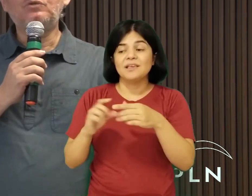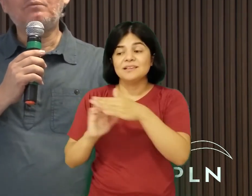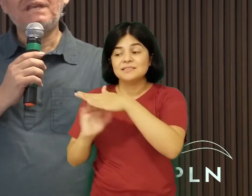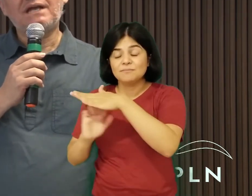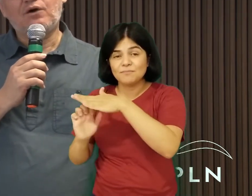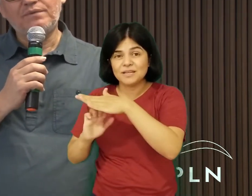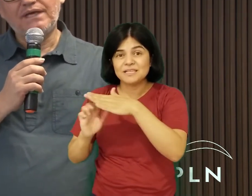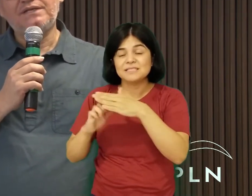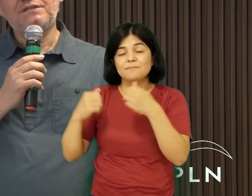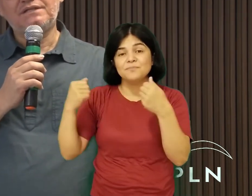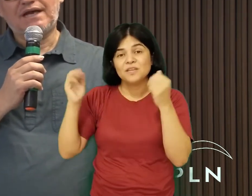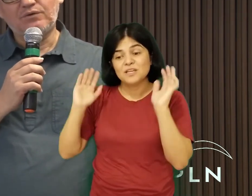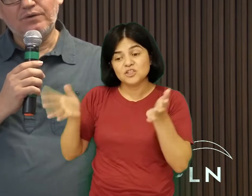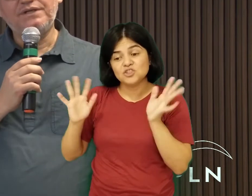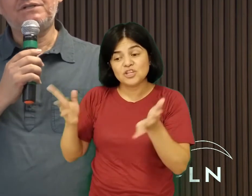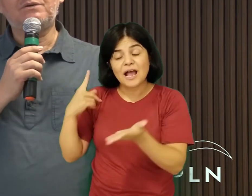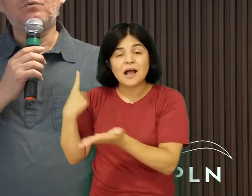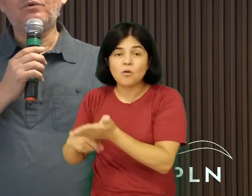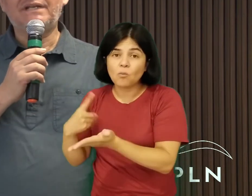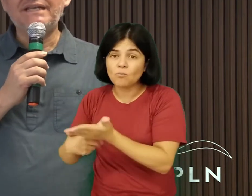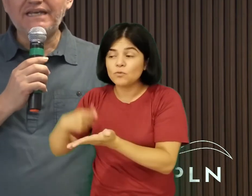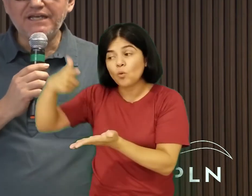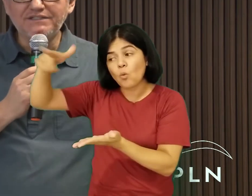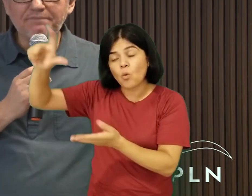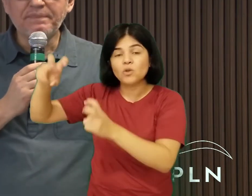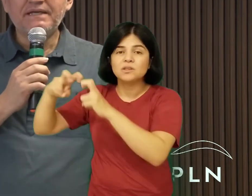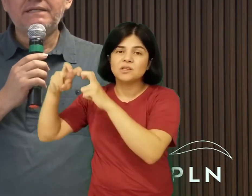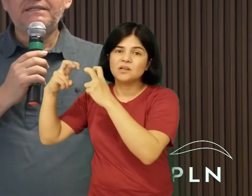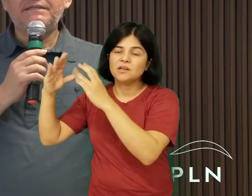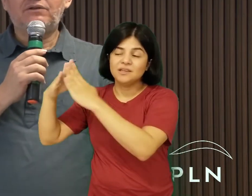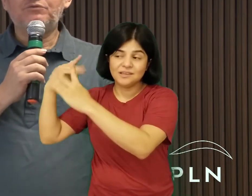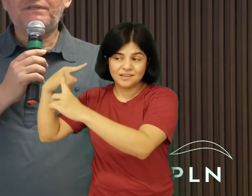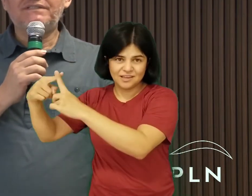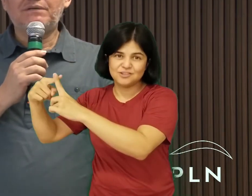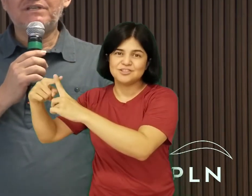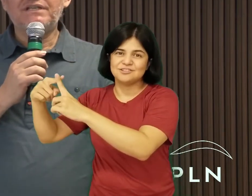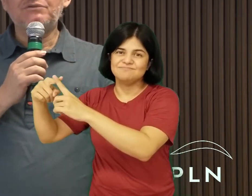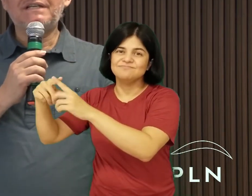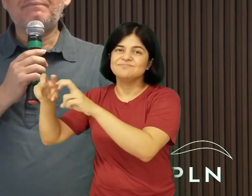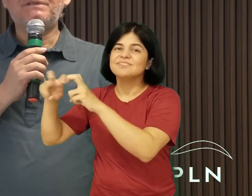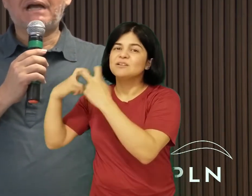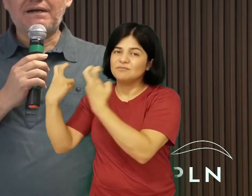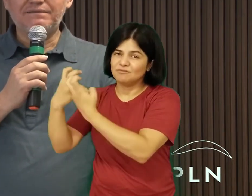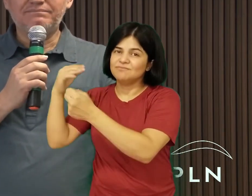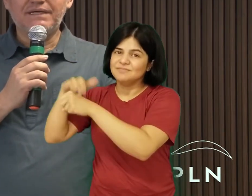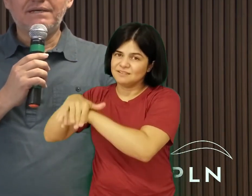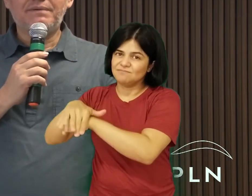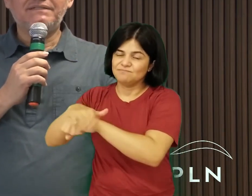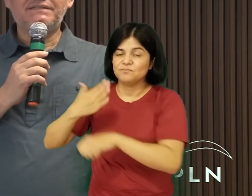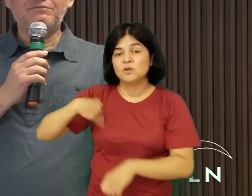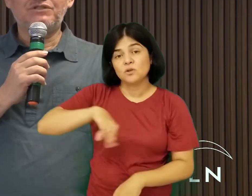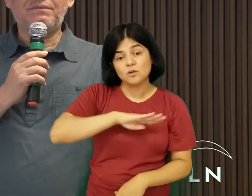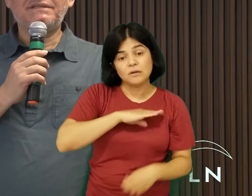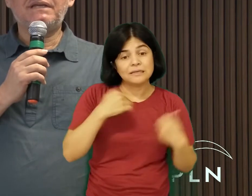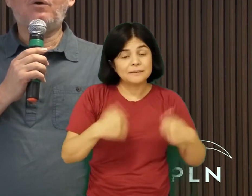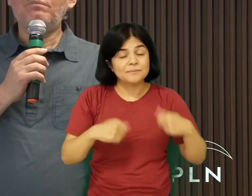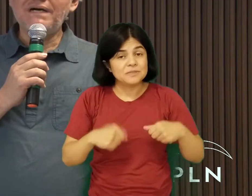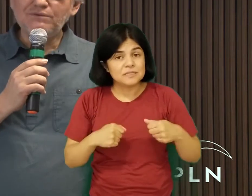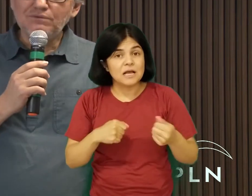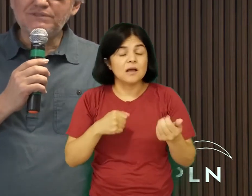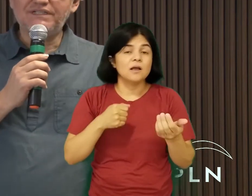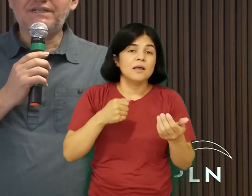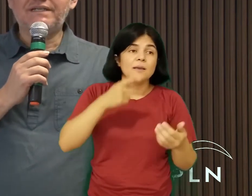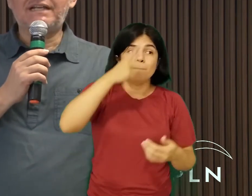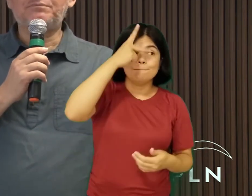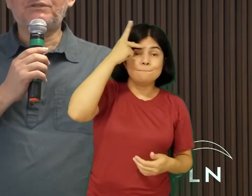compromisso dominicalmente, à noite, com outra igreja. Então, nós precisamos aqui nos adaptar. Precisamos de material